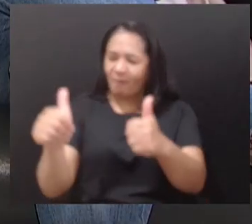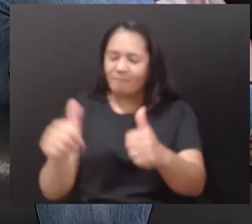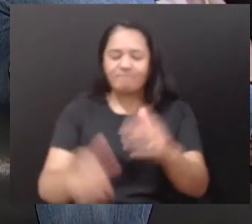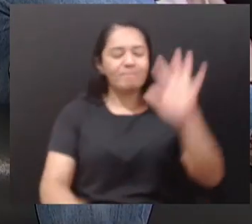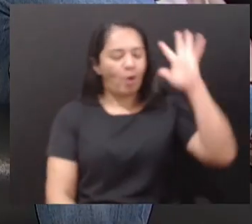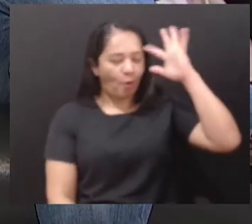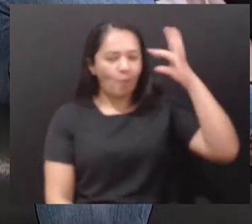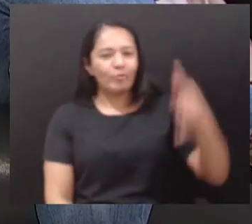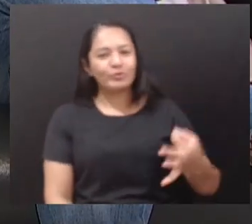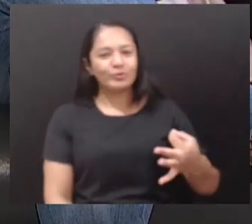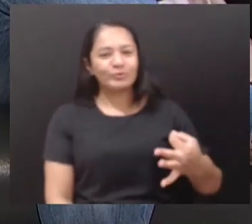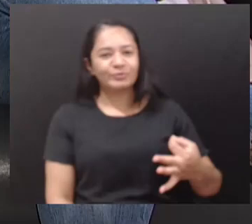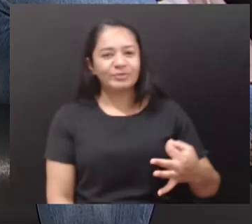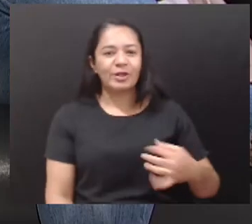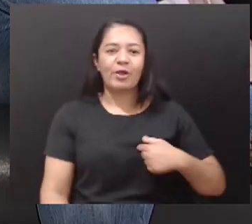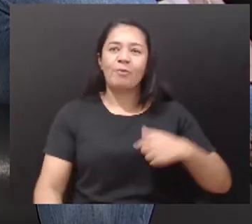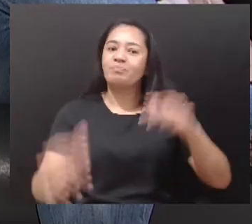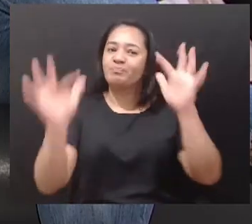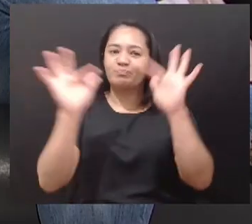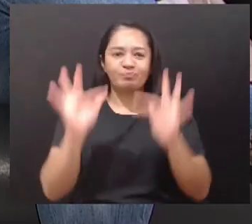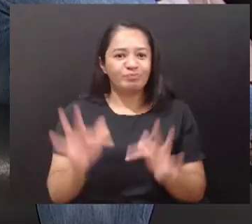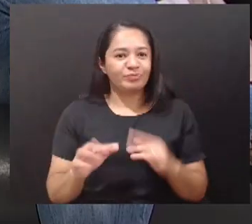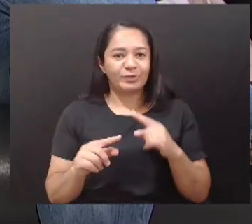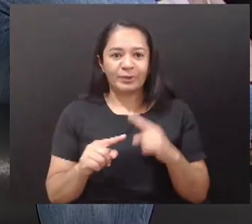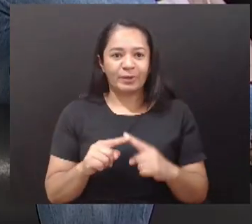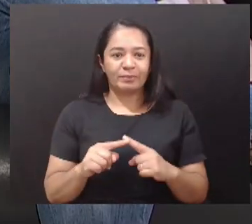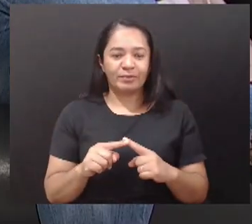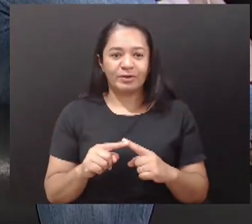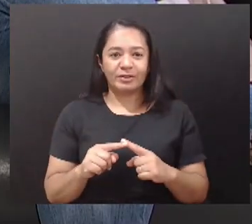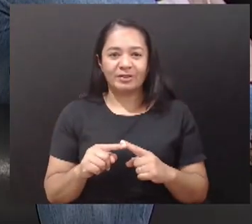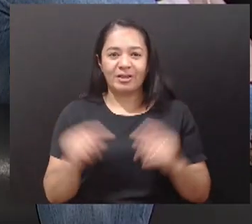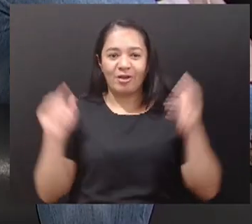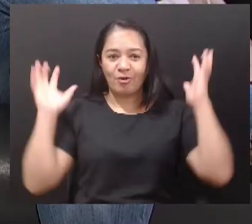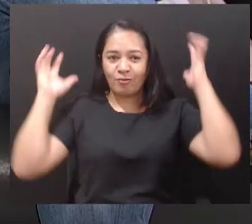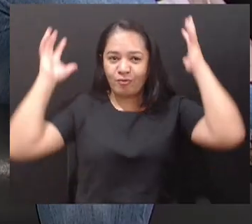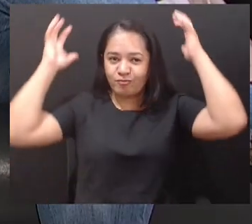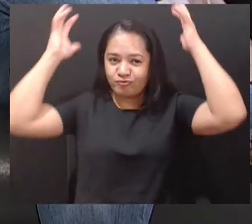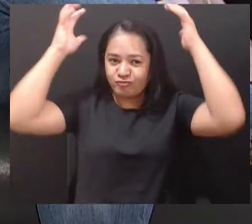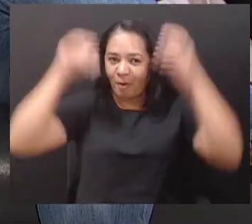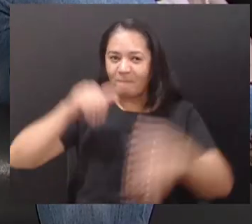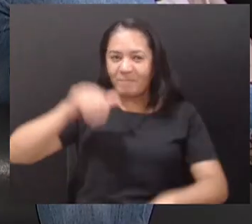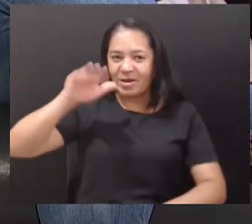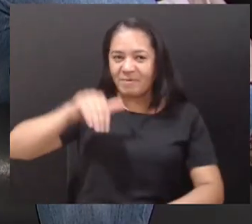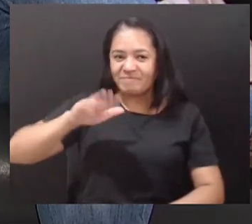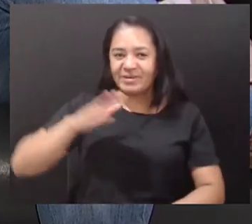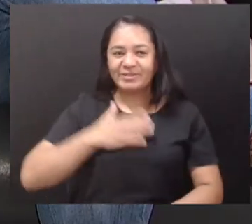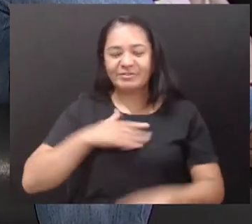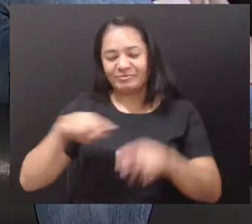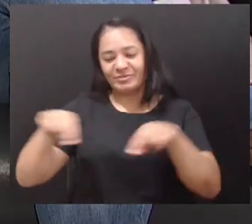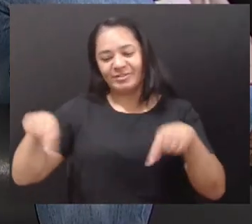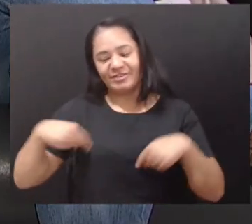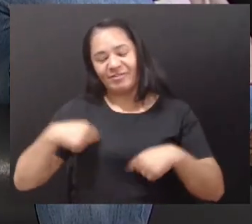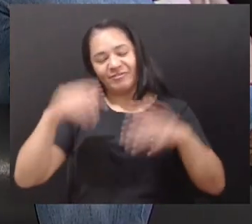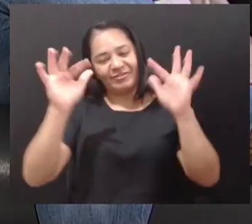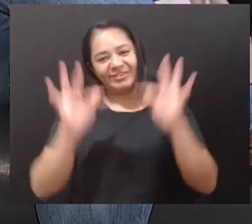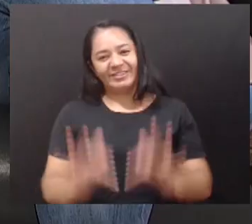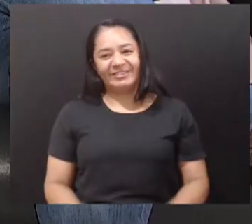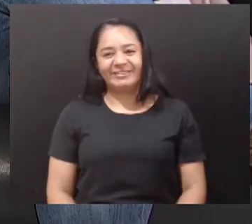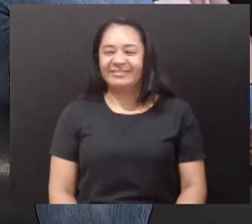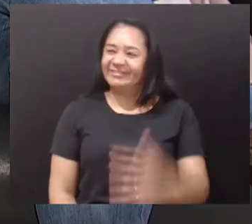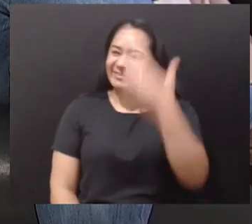estou feliz da vida, porque os blacks estão chegando cada vez mais aqui no meu salão. Eu estou feliz demais. Tá certo, então, Dinho. Muito obrigada,